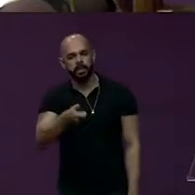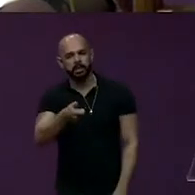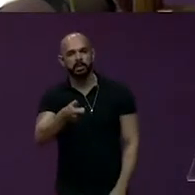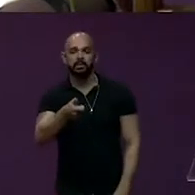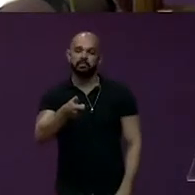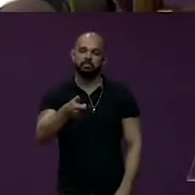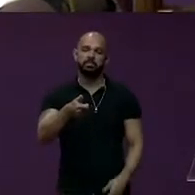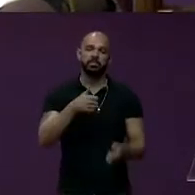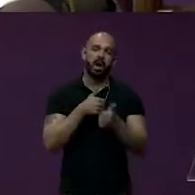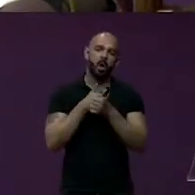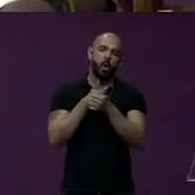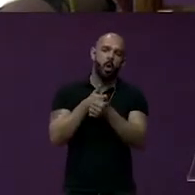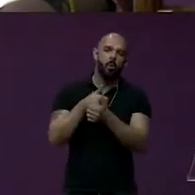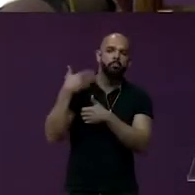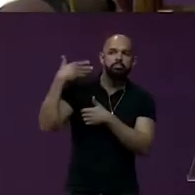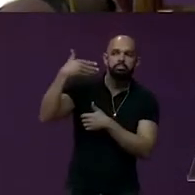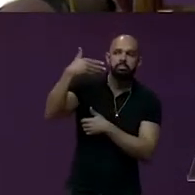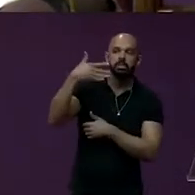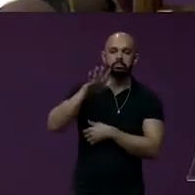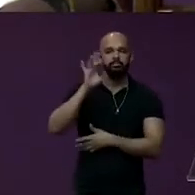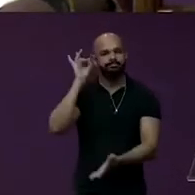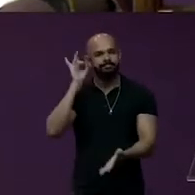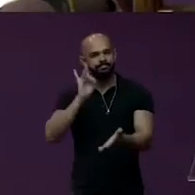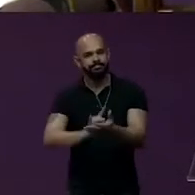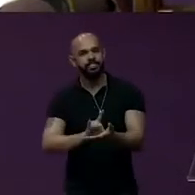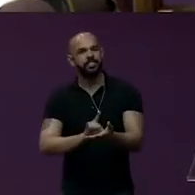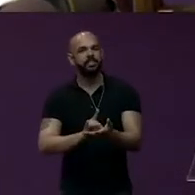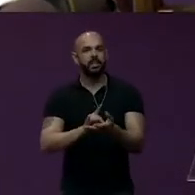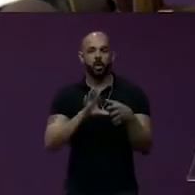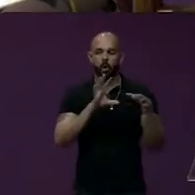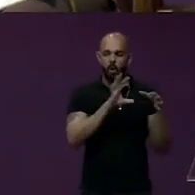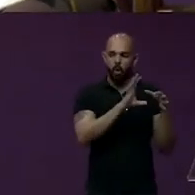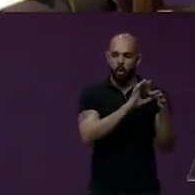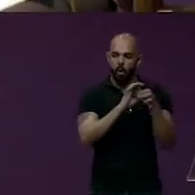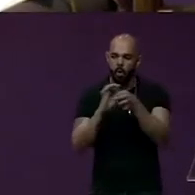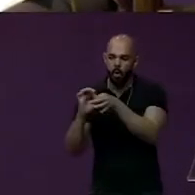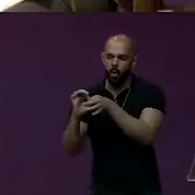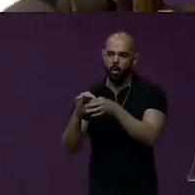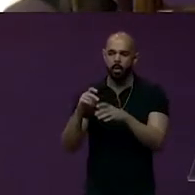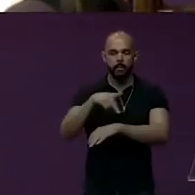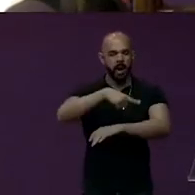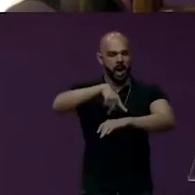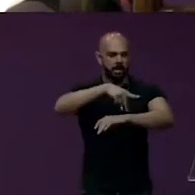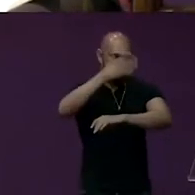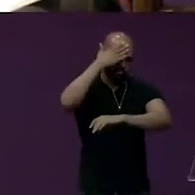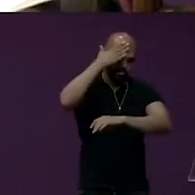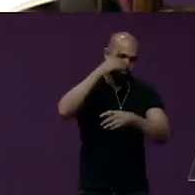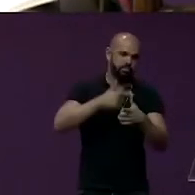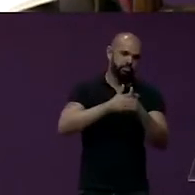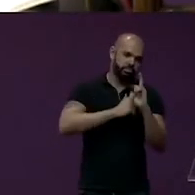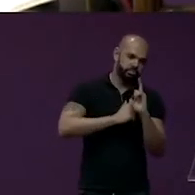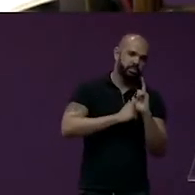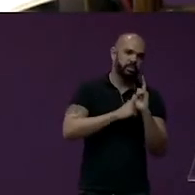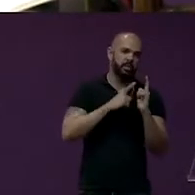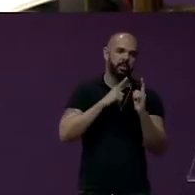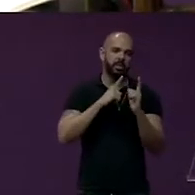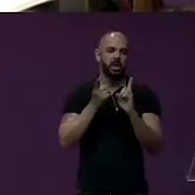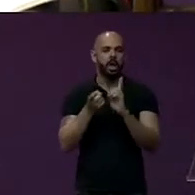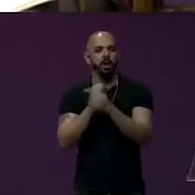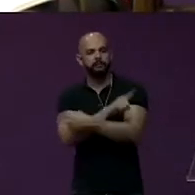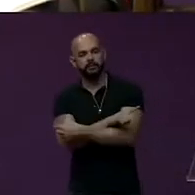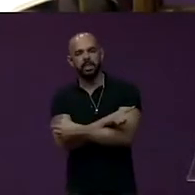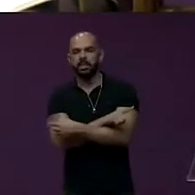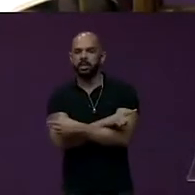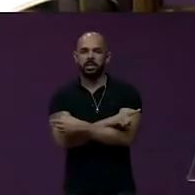que a gente vem acompanhando, mas que, de fato, no contexto, na conjuntura que o país passa, é uma conjuntura muito avessa a